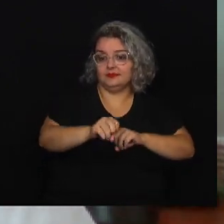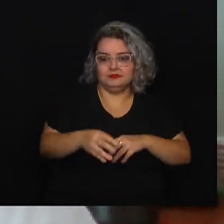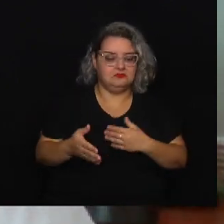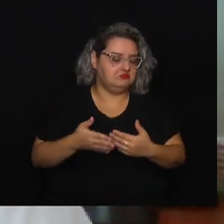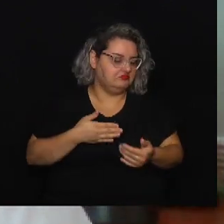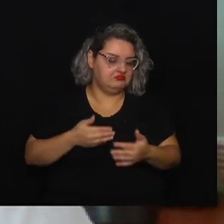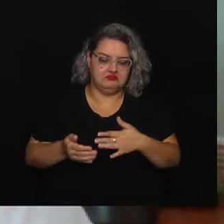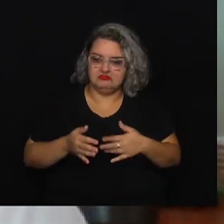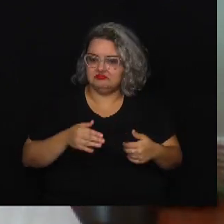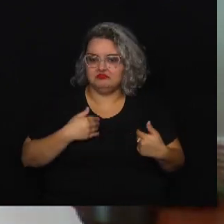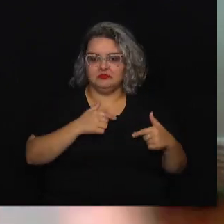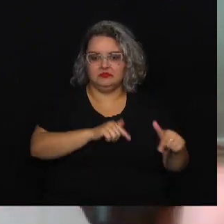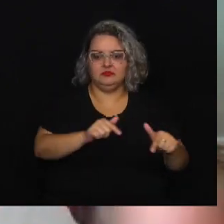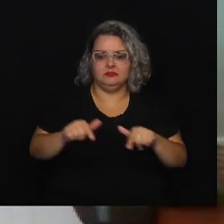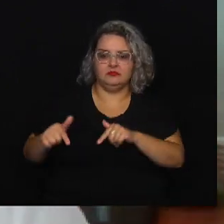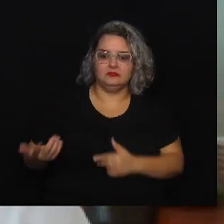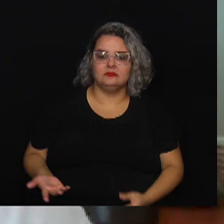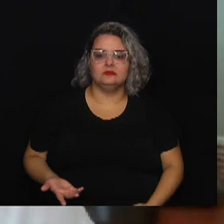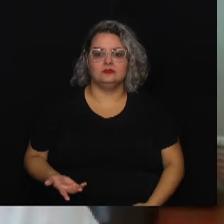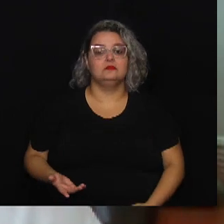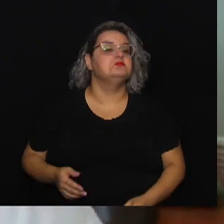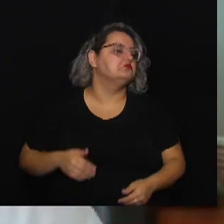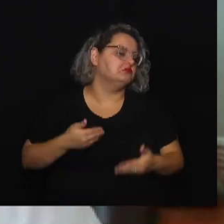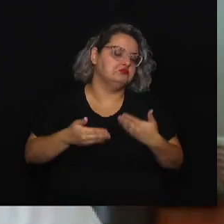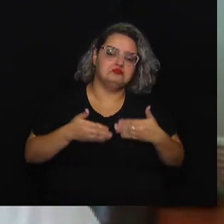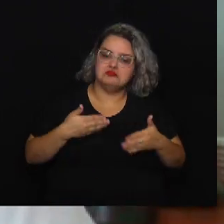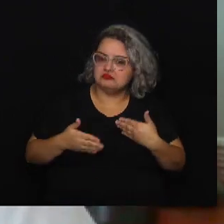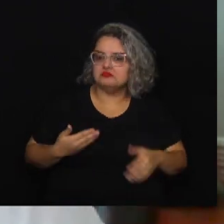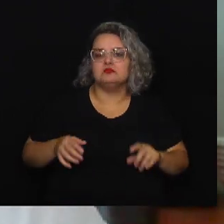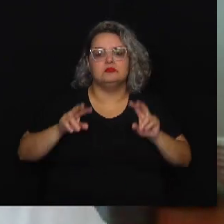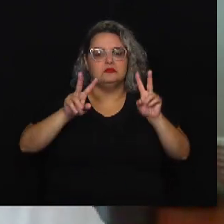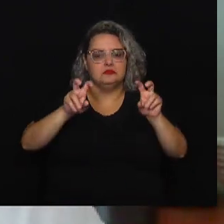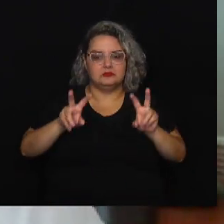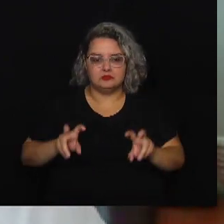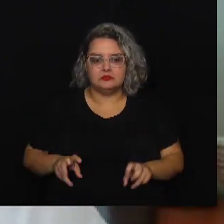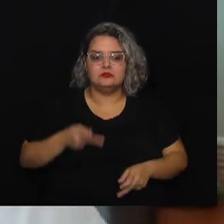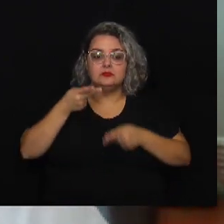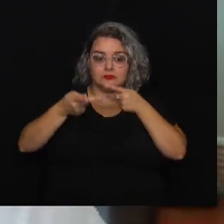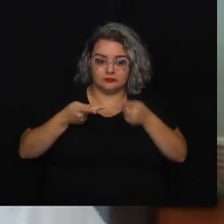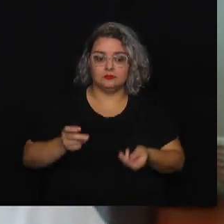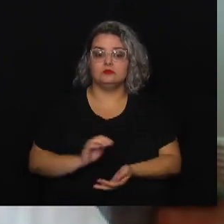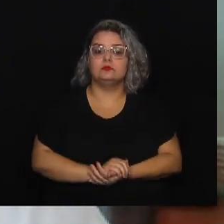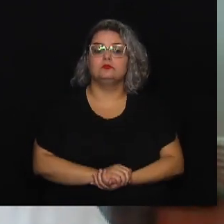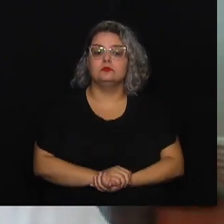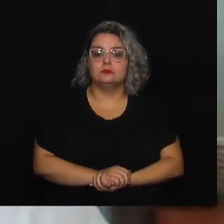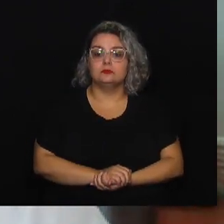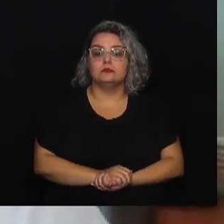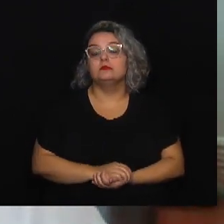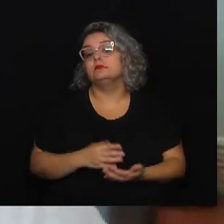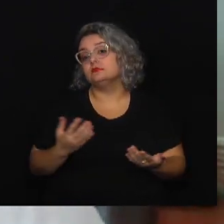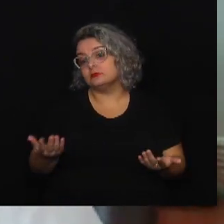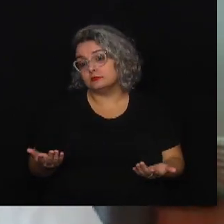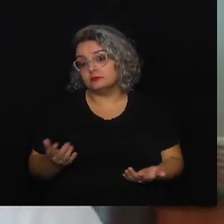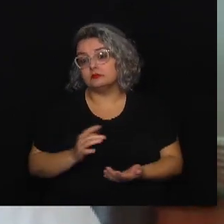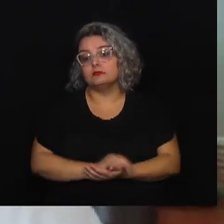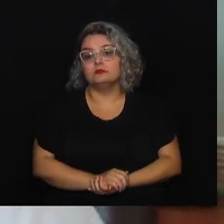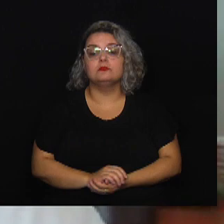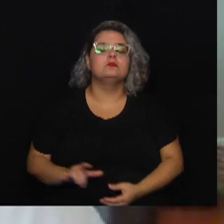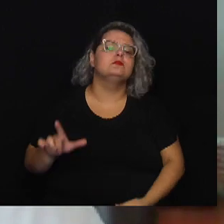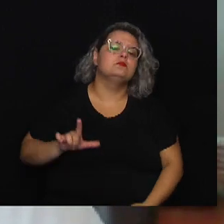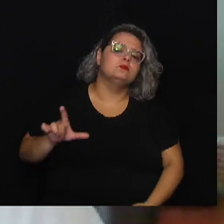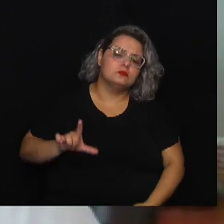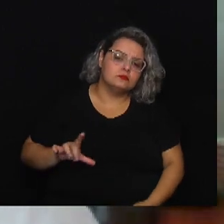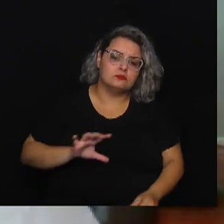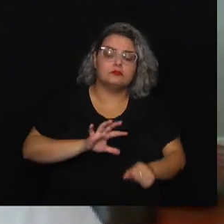onde for e seja lá o assunto que a gente aborda, né? Mas é lógico que a